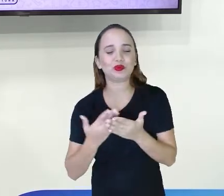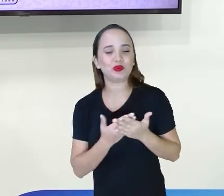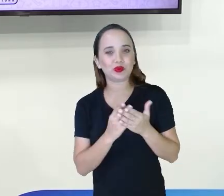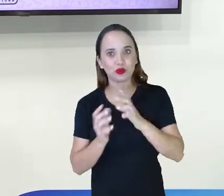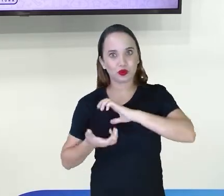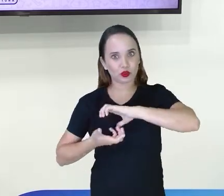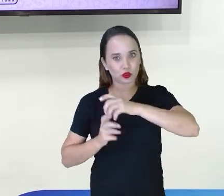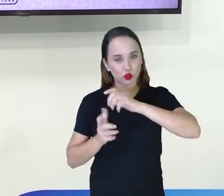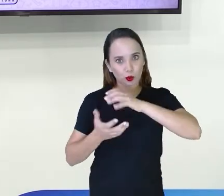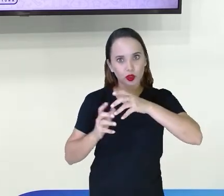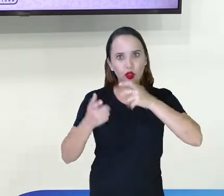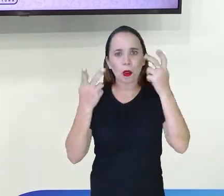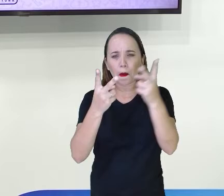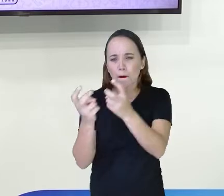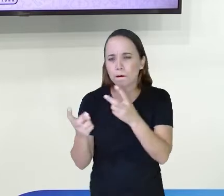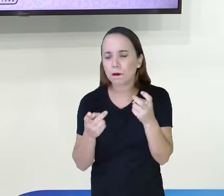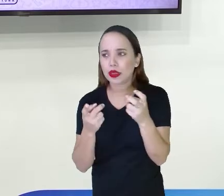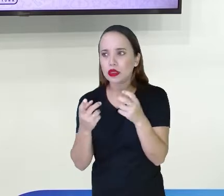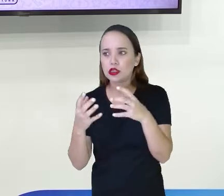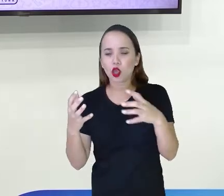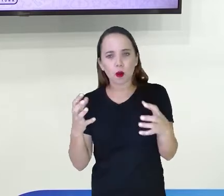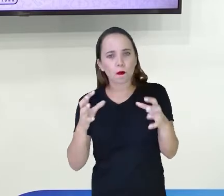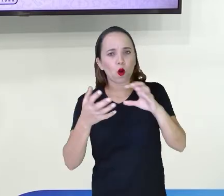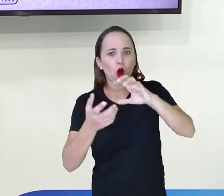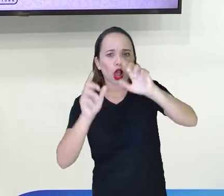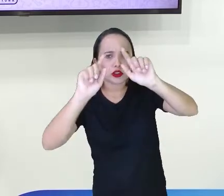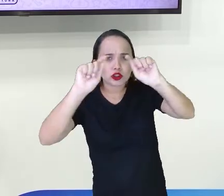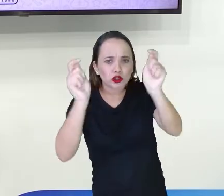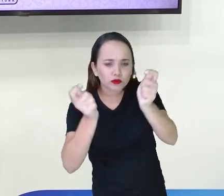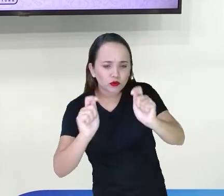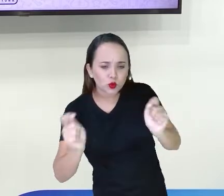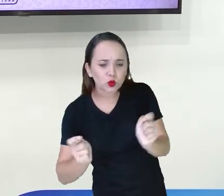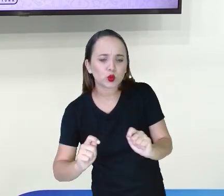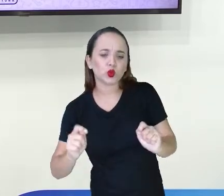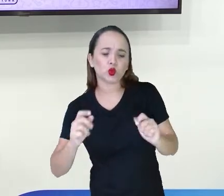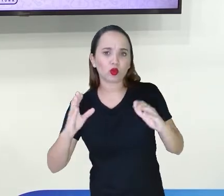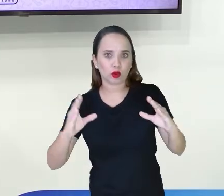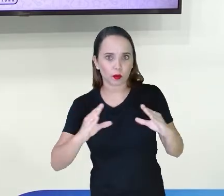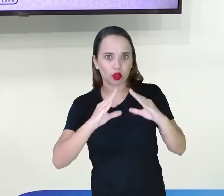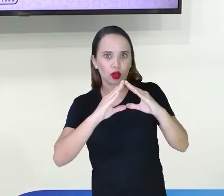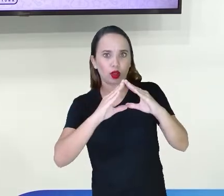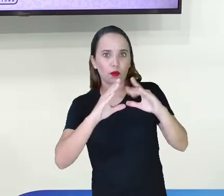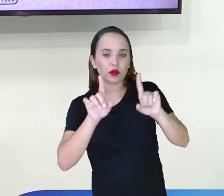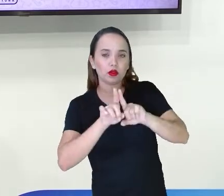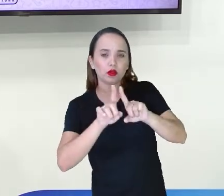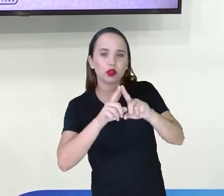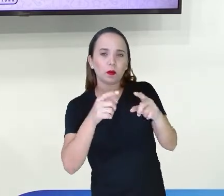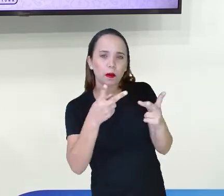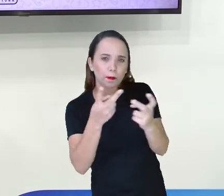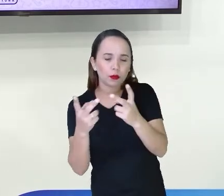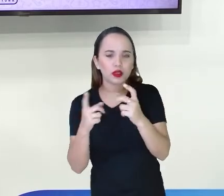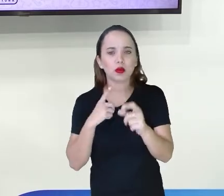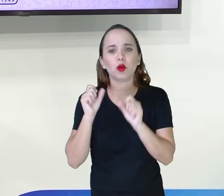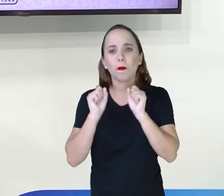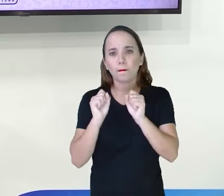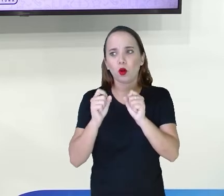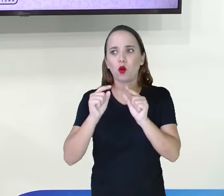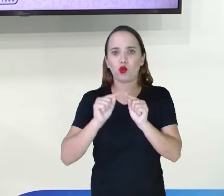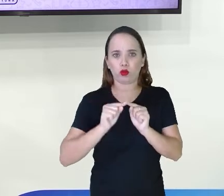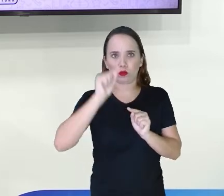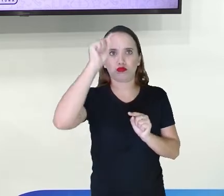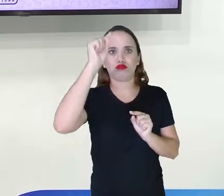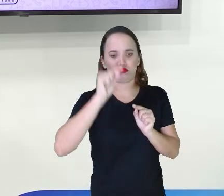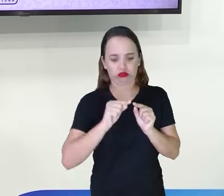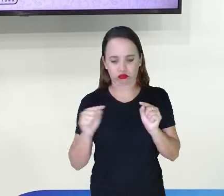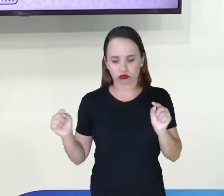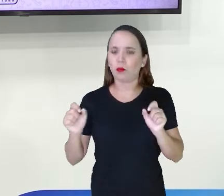eu consigo ver as formas da minha pirâmide. Eu poderia também medir a minha